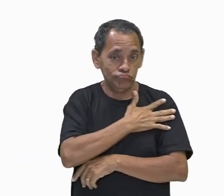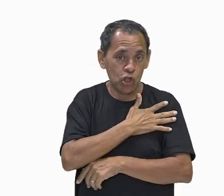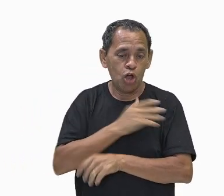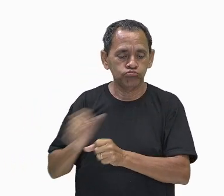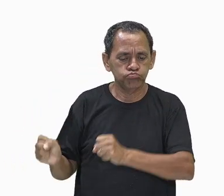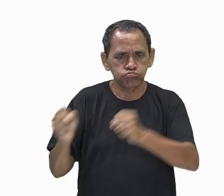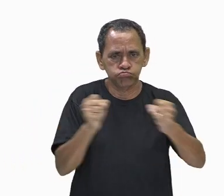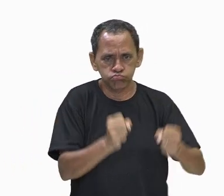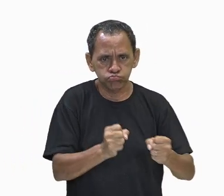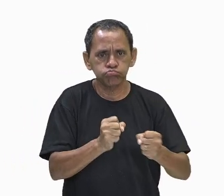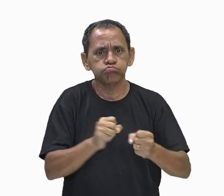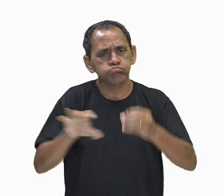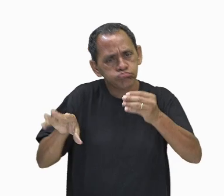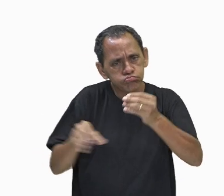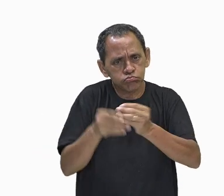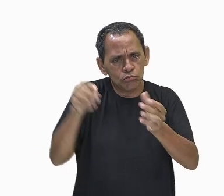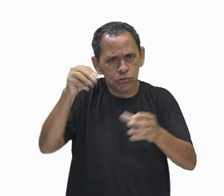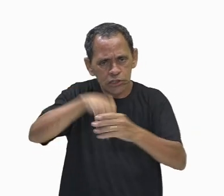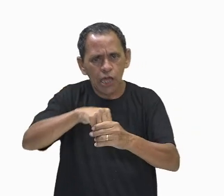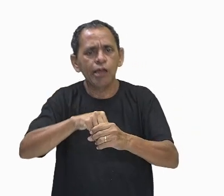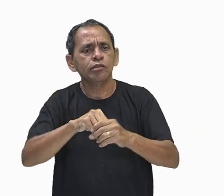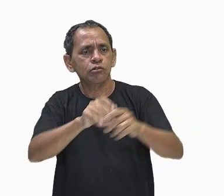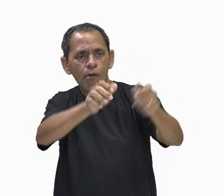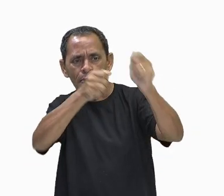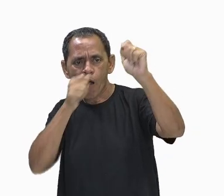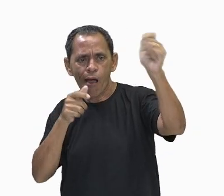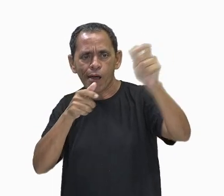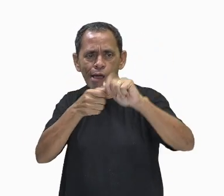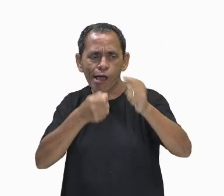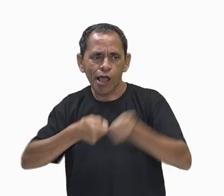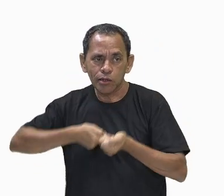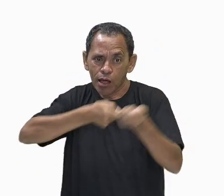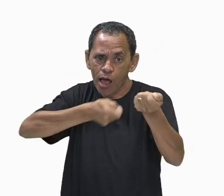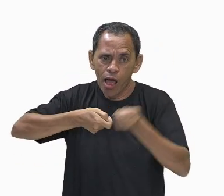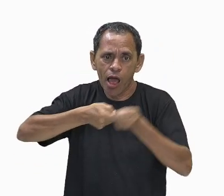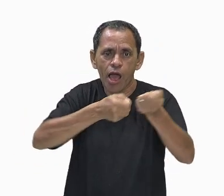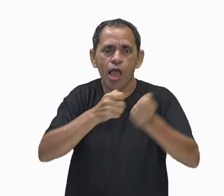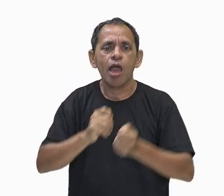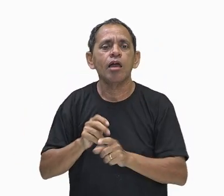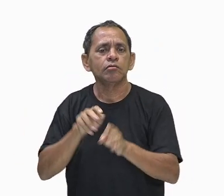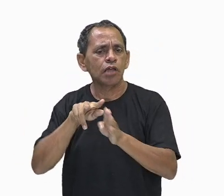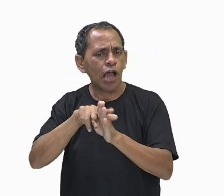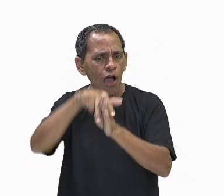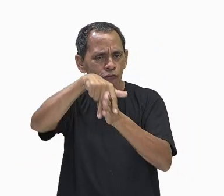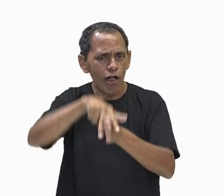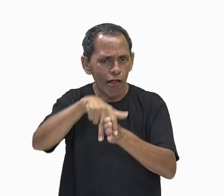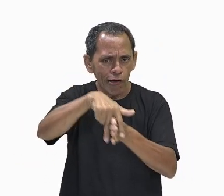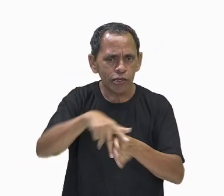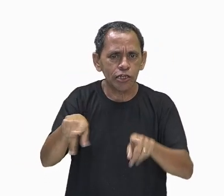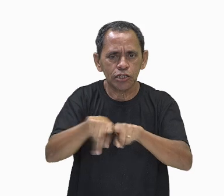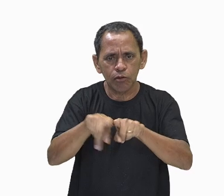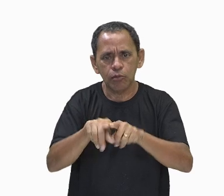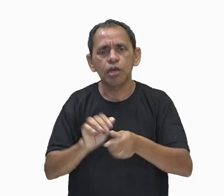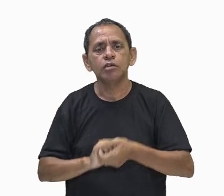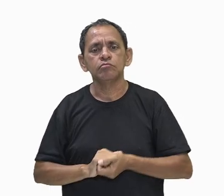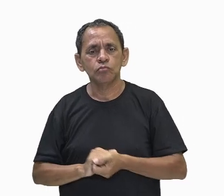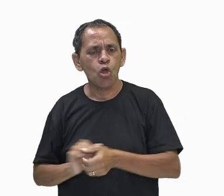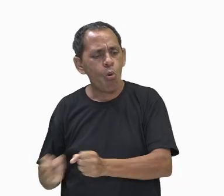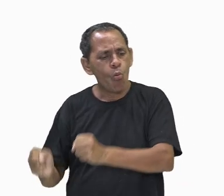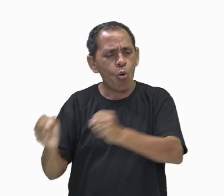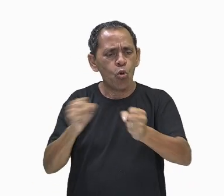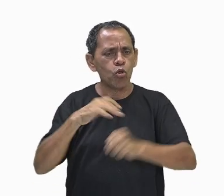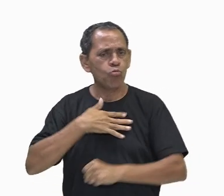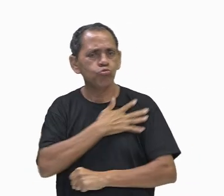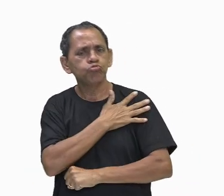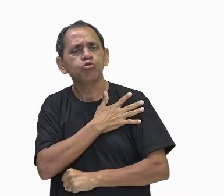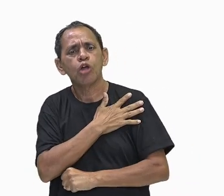era constituído de tropas de arqueiros e lanceiros, carros de combate e cavalaria. Esse poderio militar